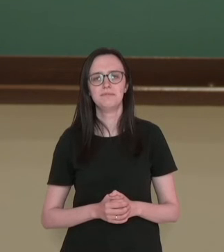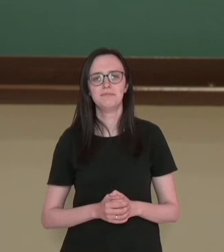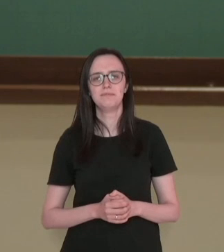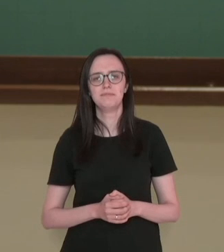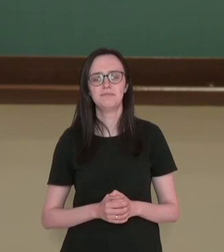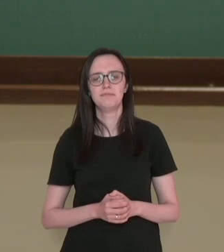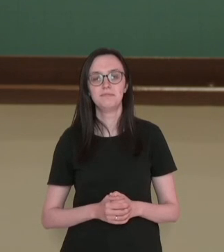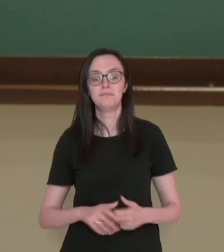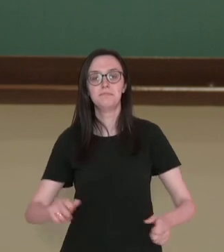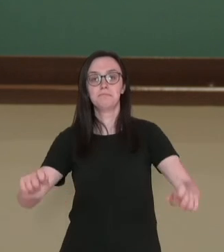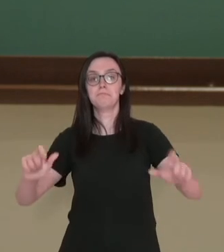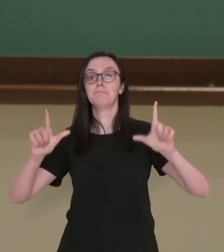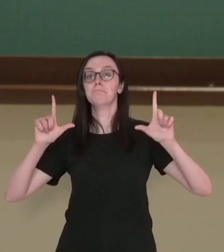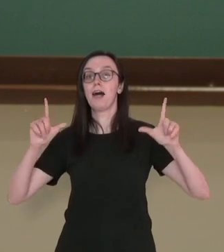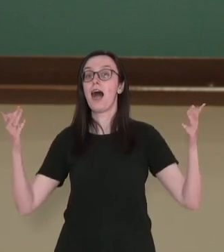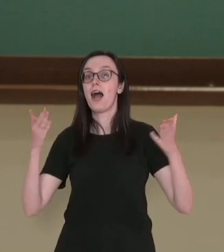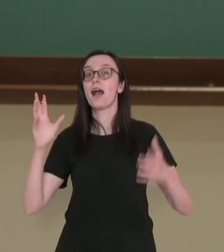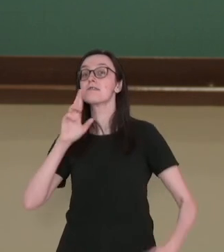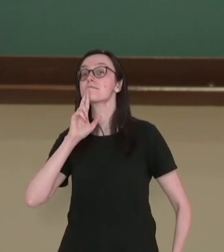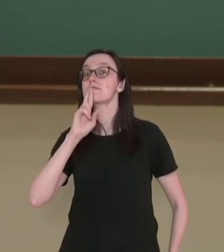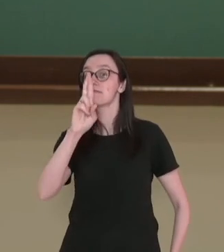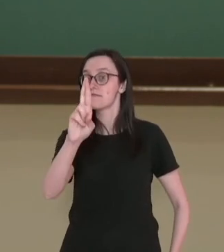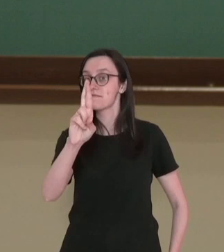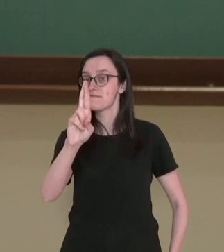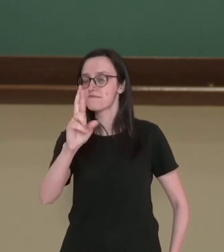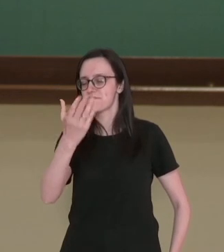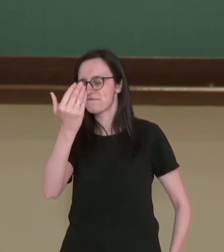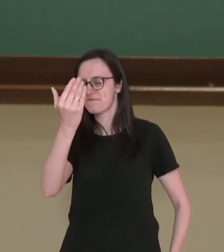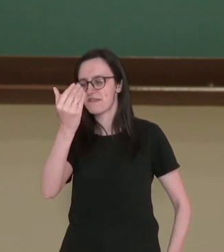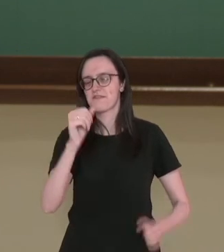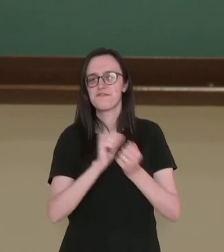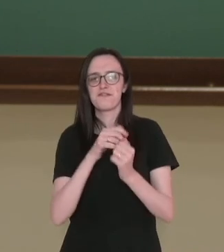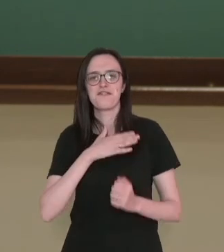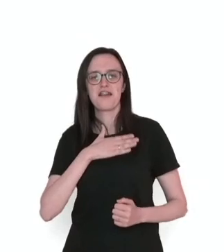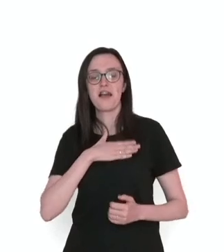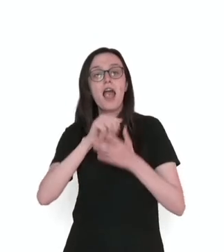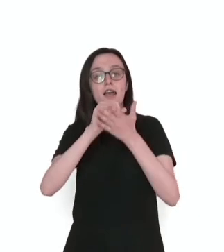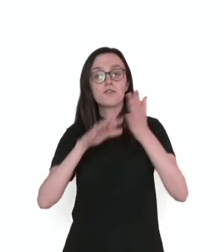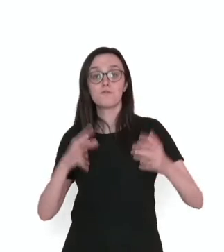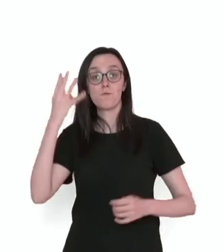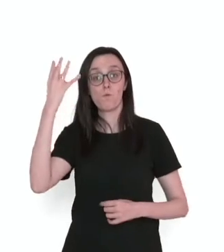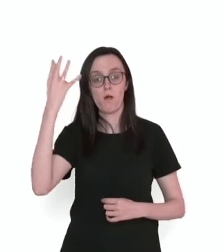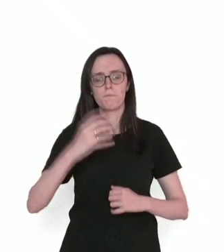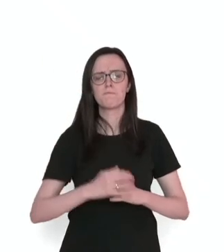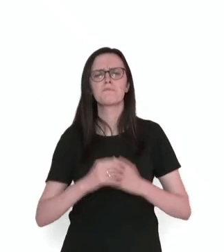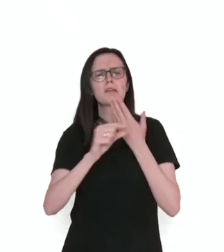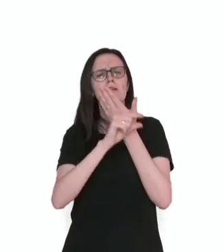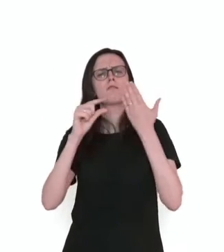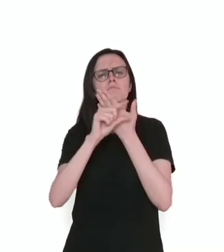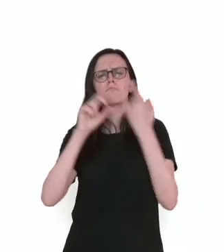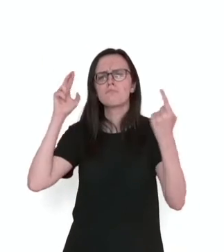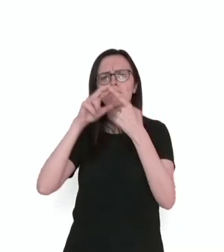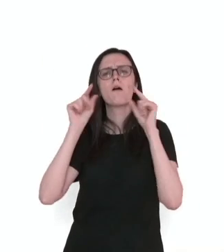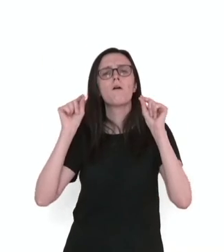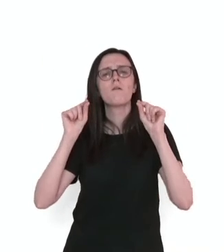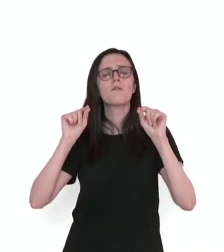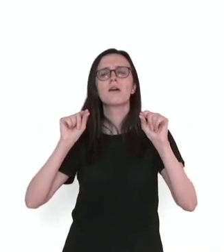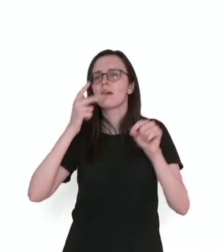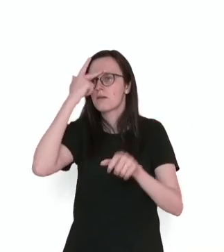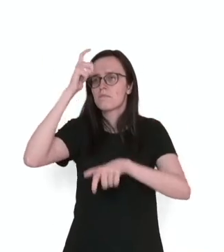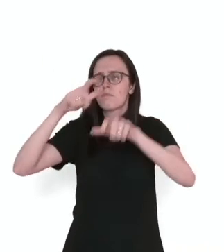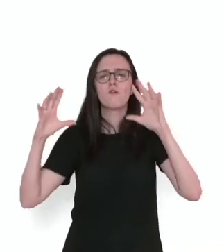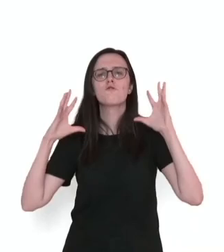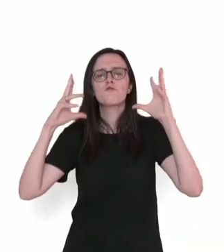No ar, o gabarito da atividade. Vem comigo! Atividade 4, o autor faz referência às pessoas de todas as